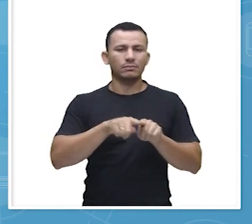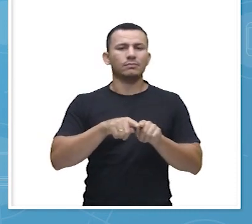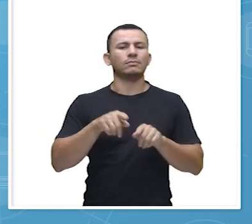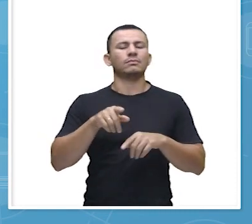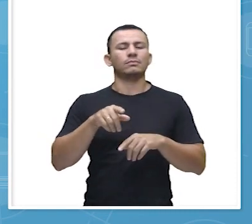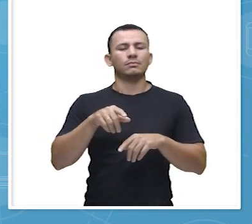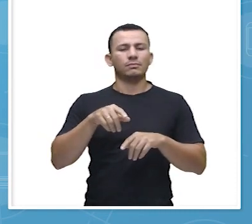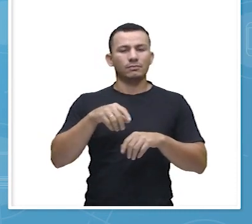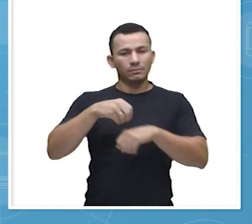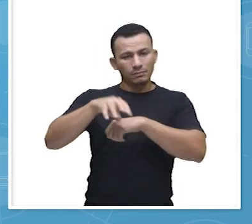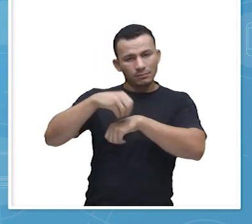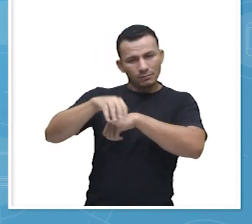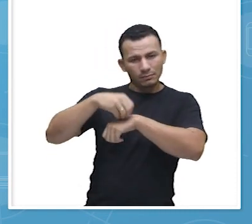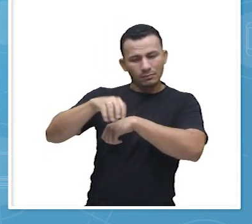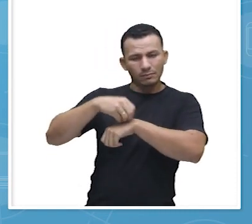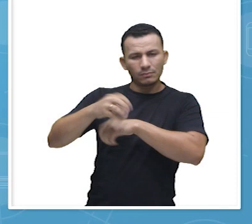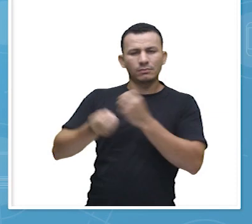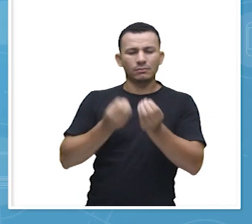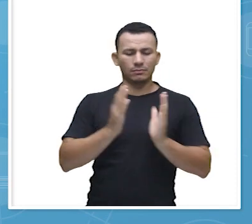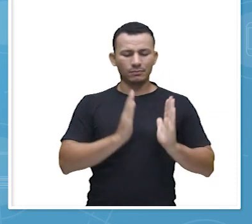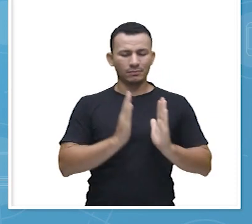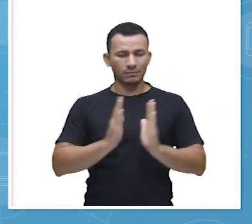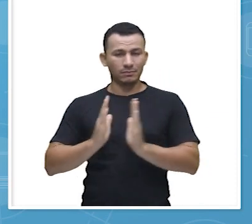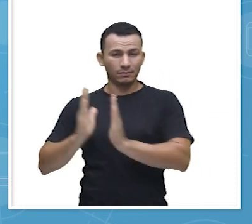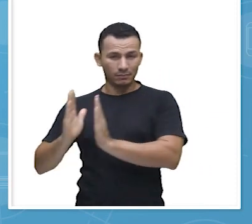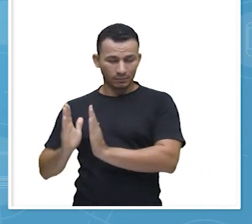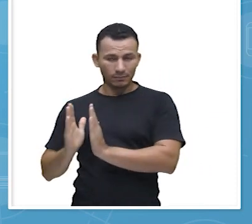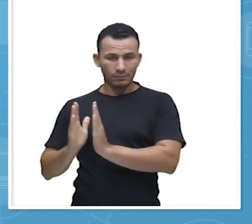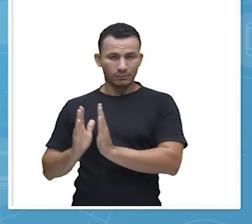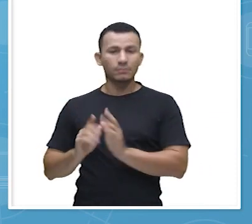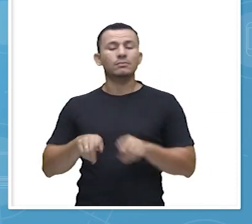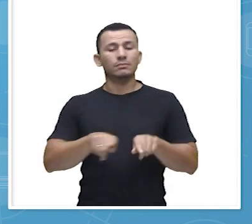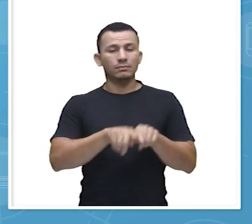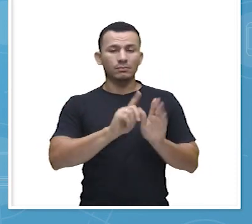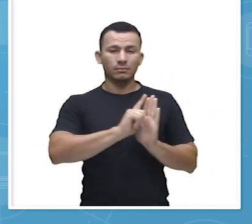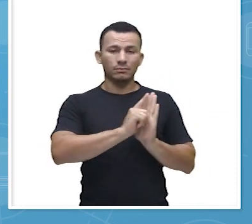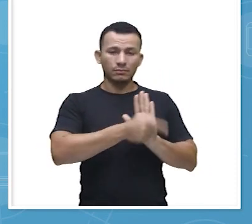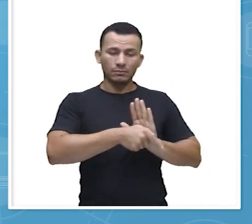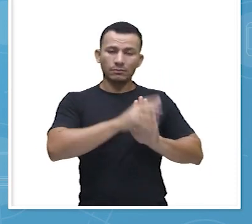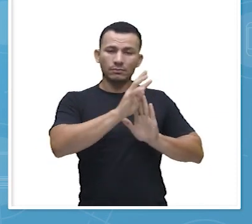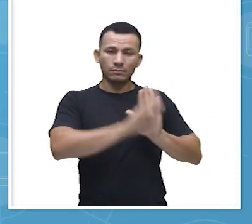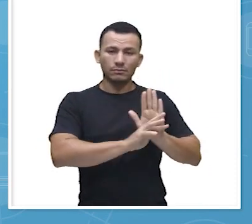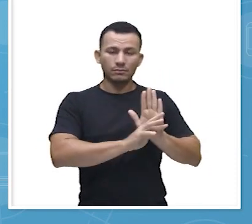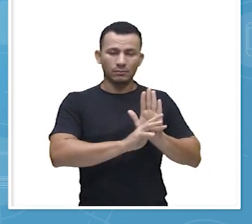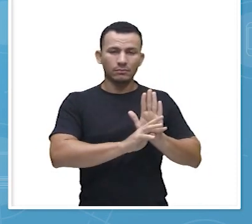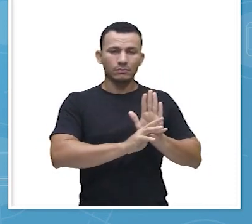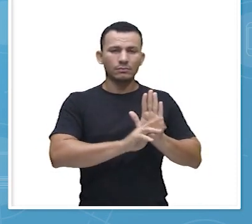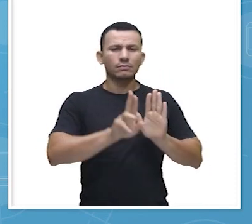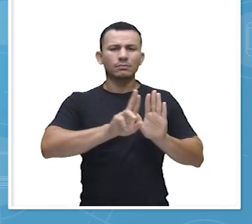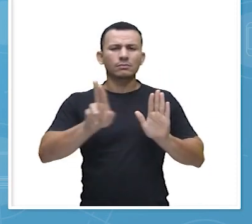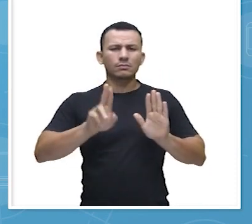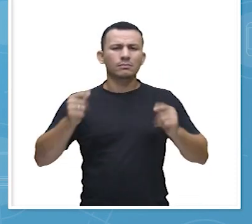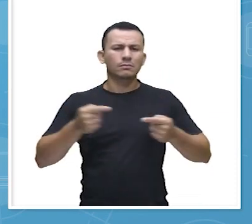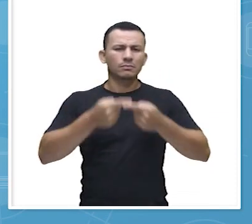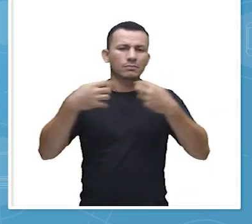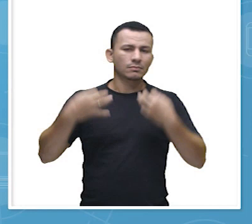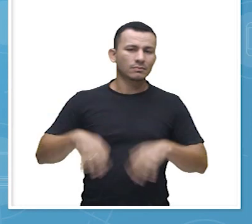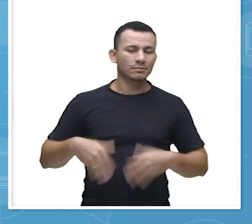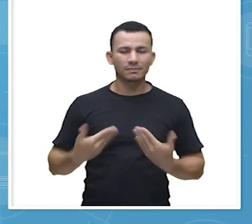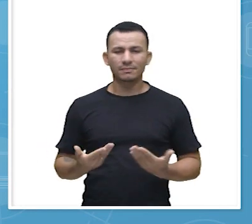algo, seguindo um passo a passo. Esse gênero textual pertence aos textos? Acabei de falar já no comentário,